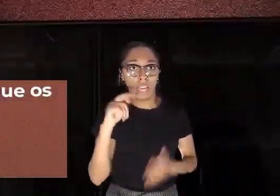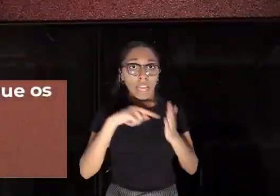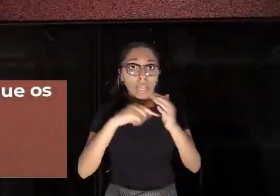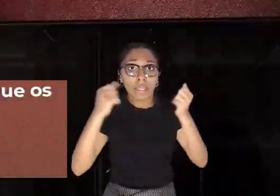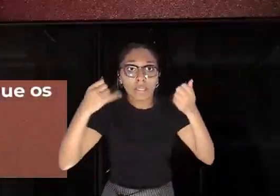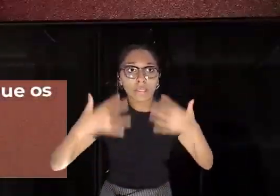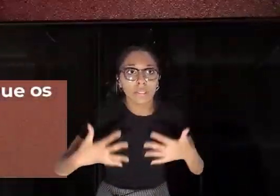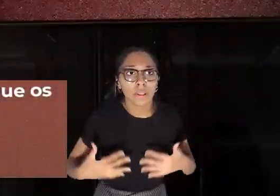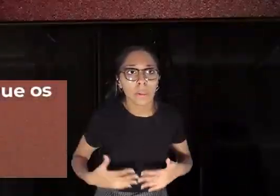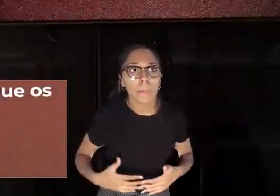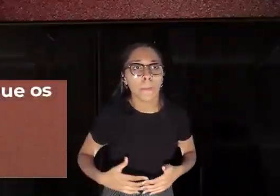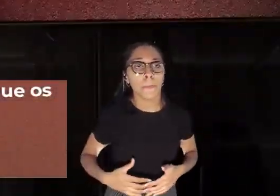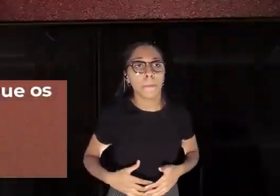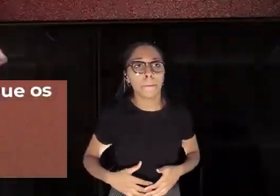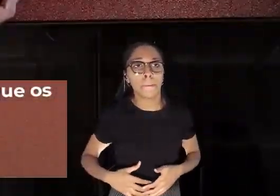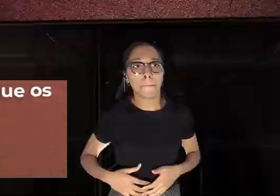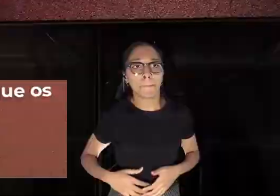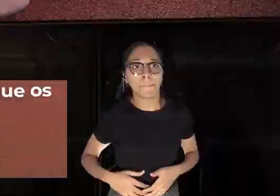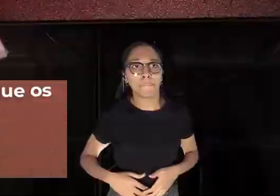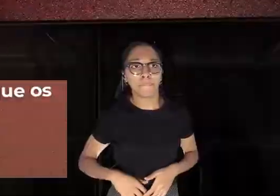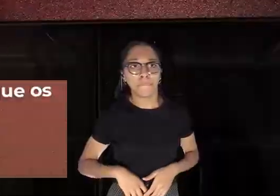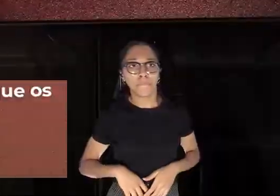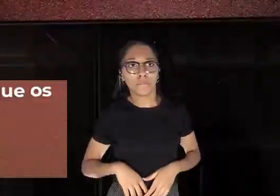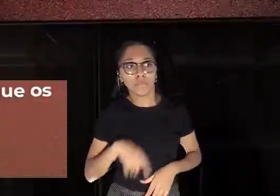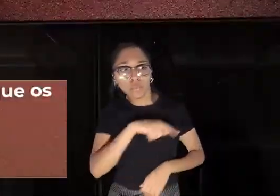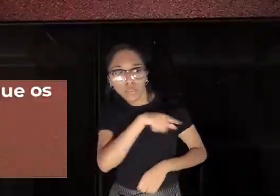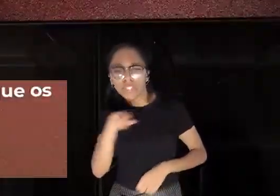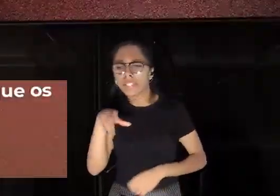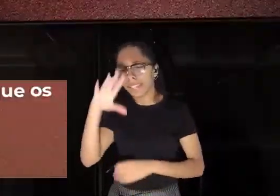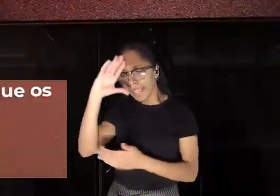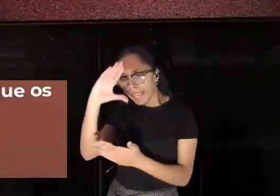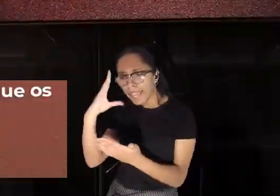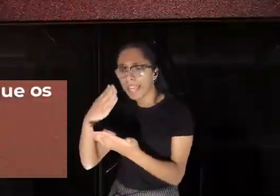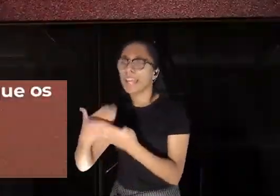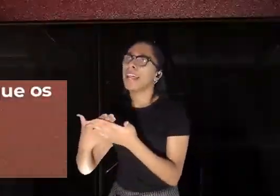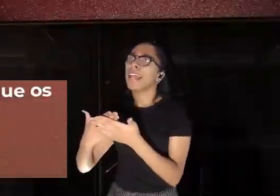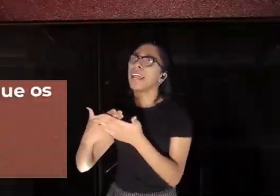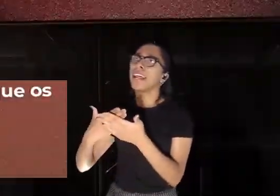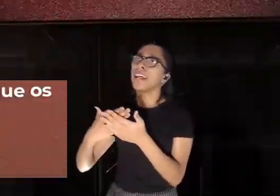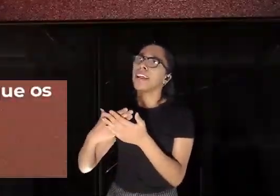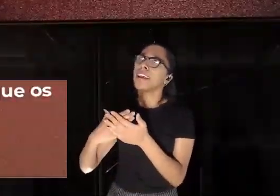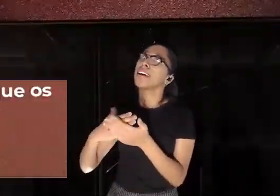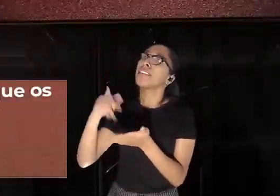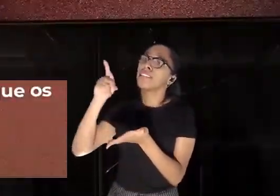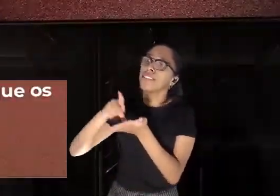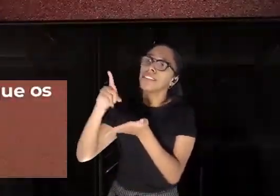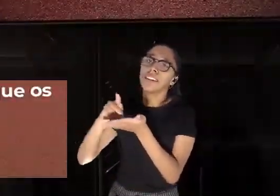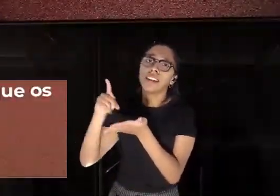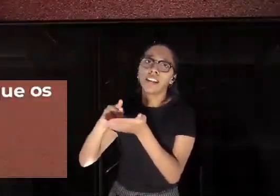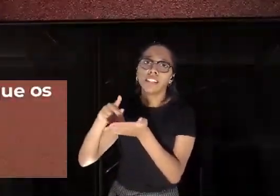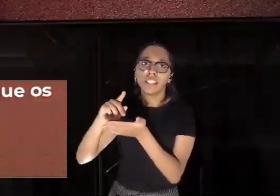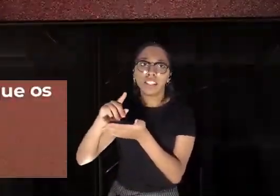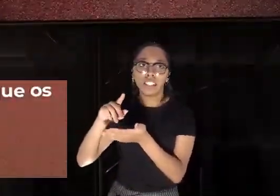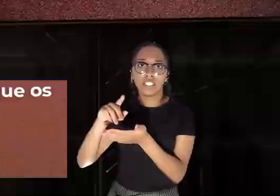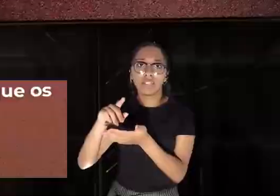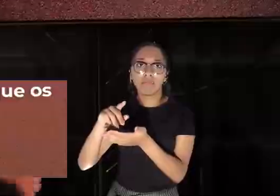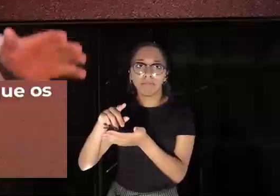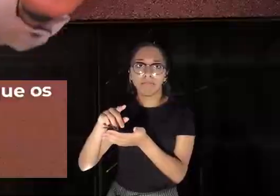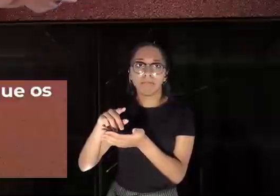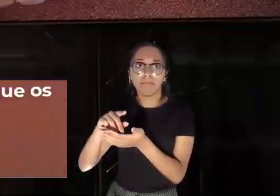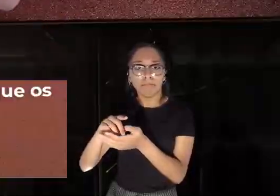Efésios 1,13, nele, quando vocês ouviram e creram na palavra da verdade, o evangelho que os salvou, vocês